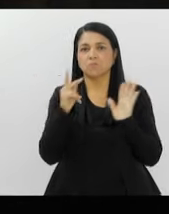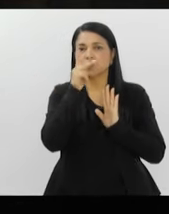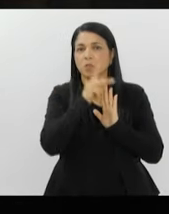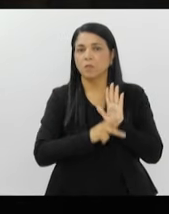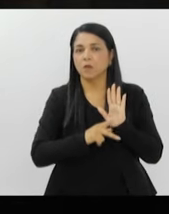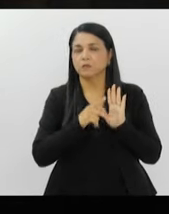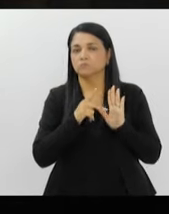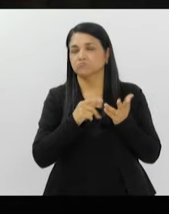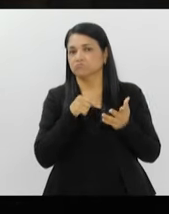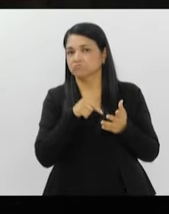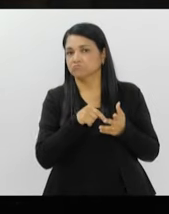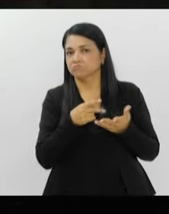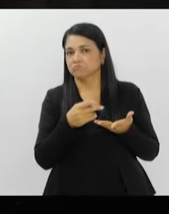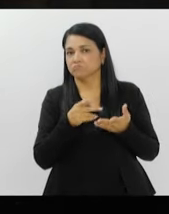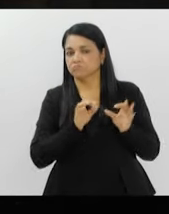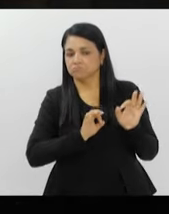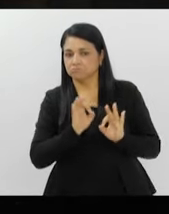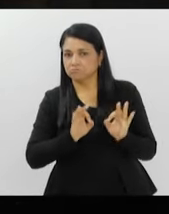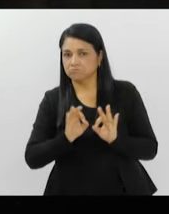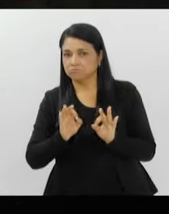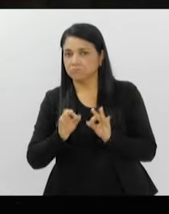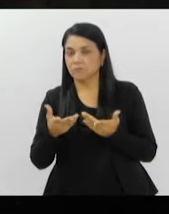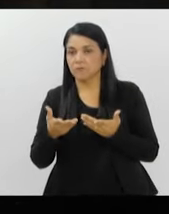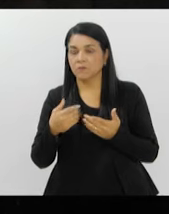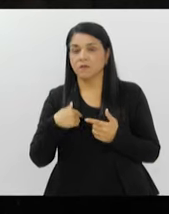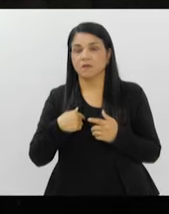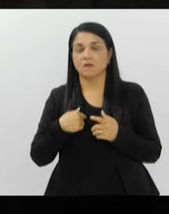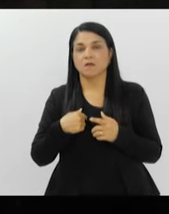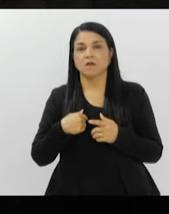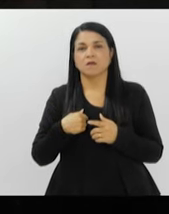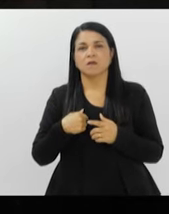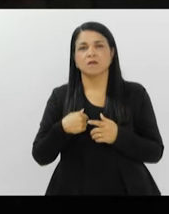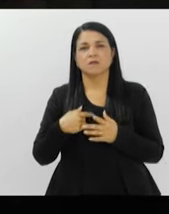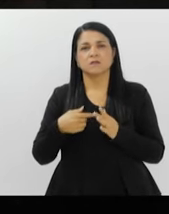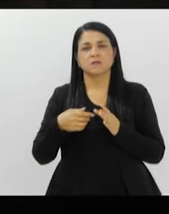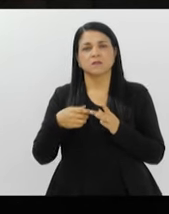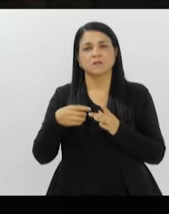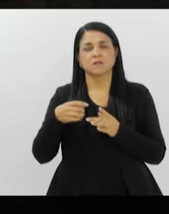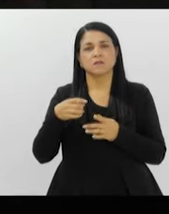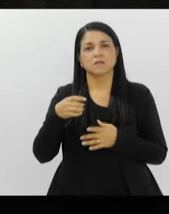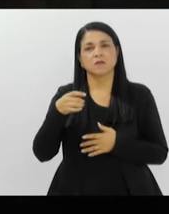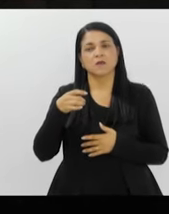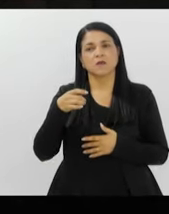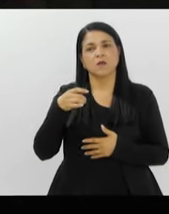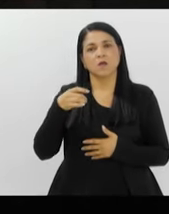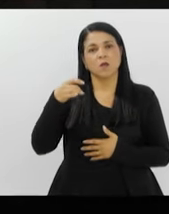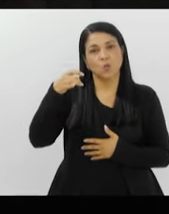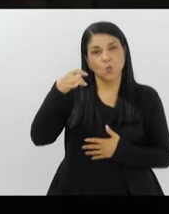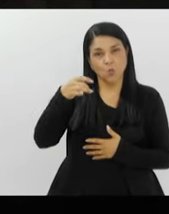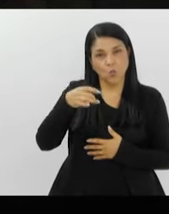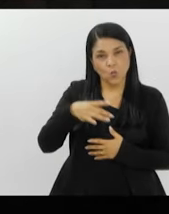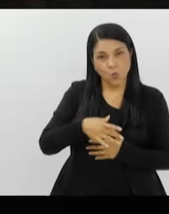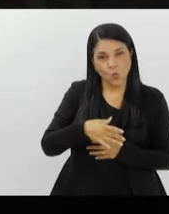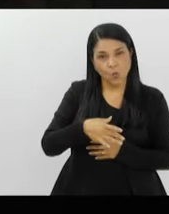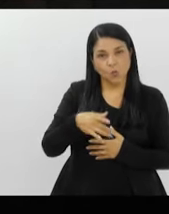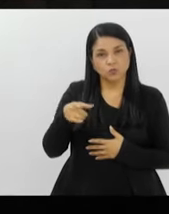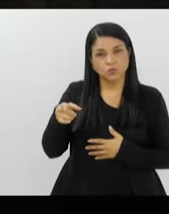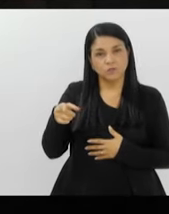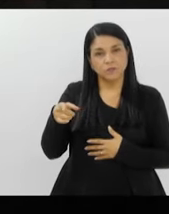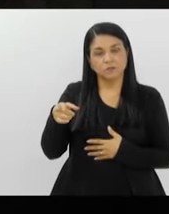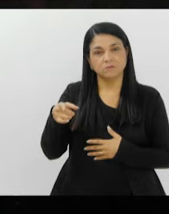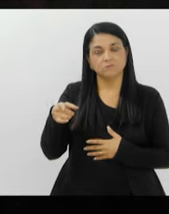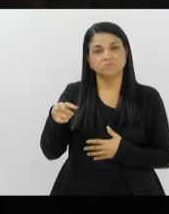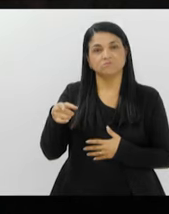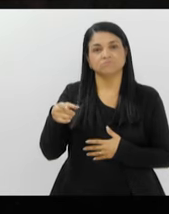ele ao contrário a última grande tragédia na segurança pública que foi lá no complexo